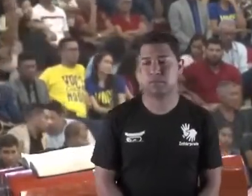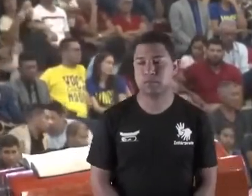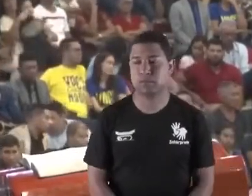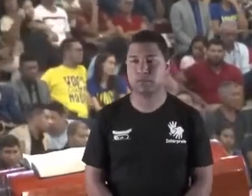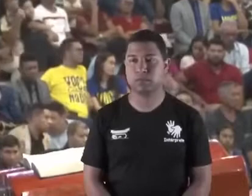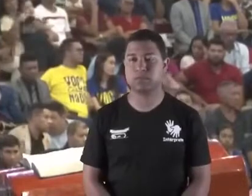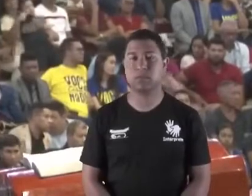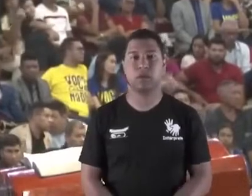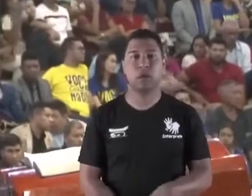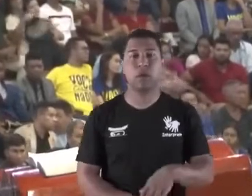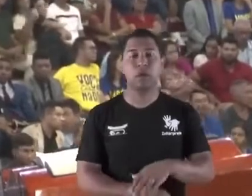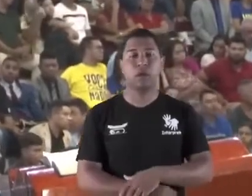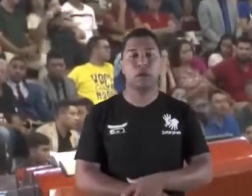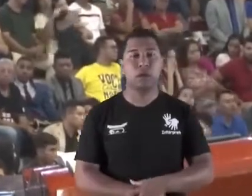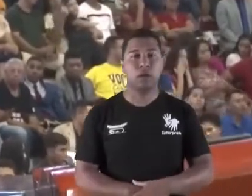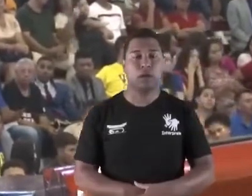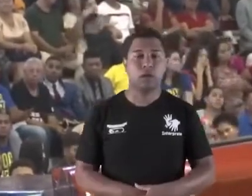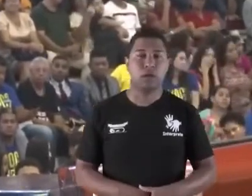Ezequiel não viu Deus,